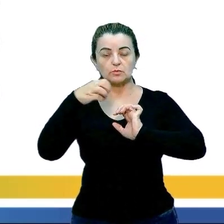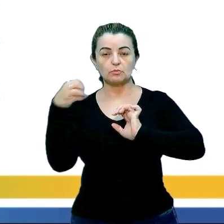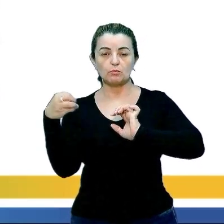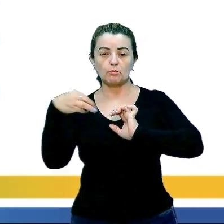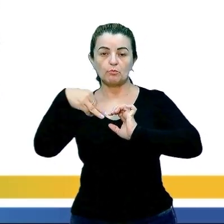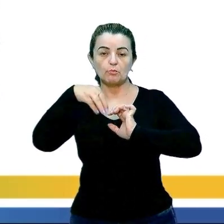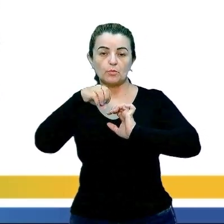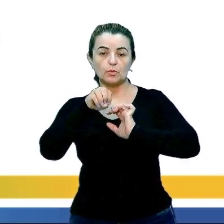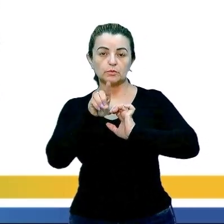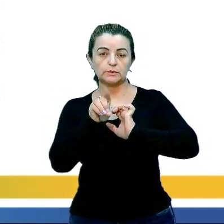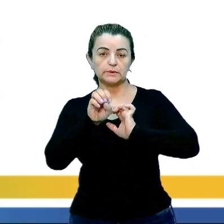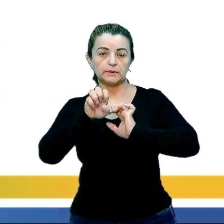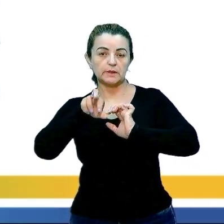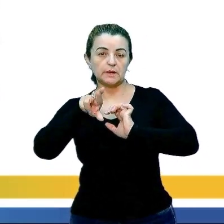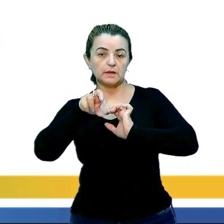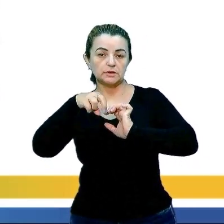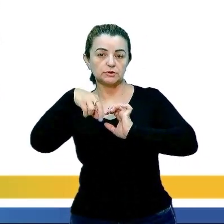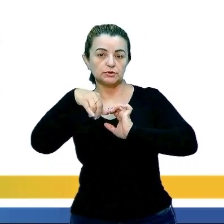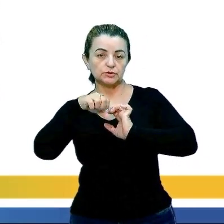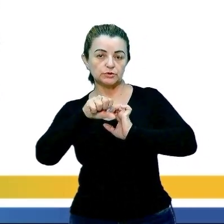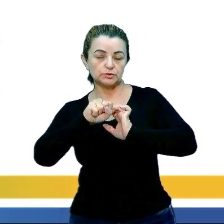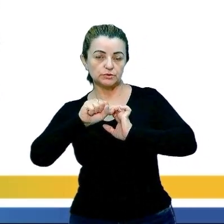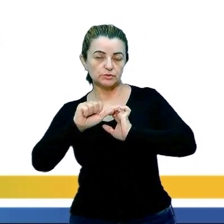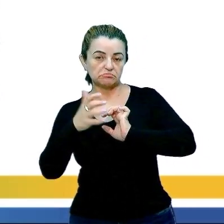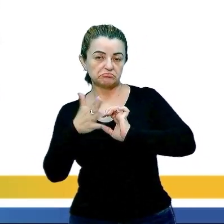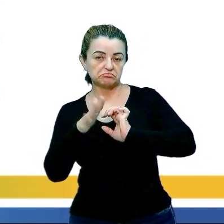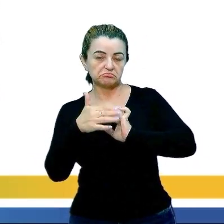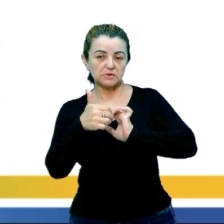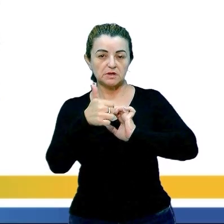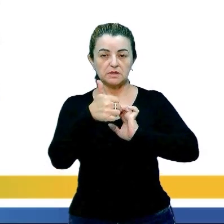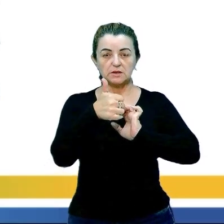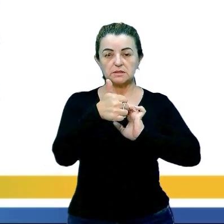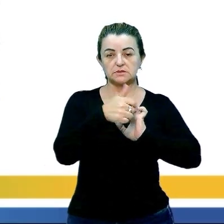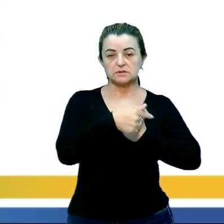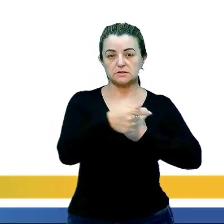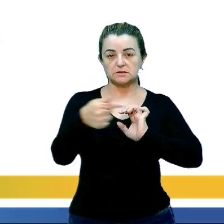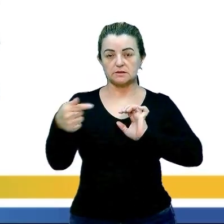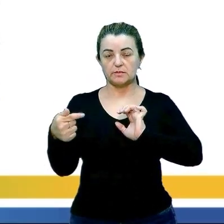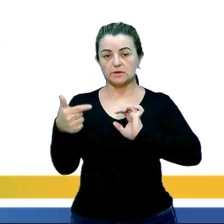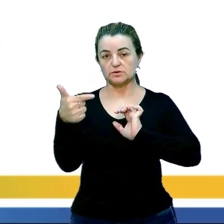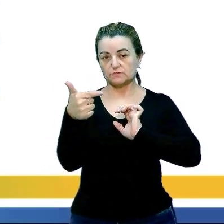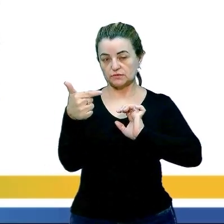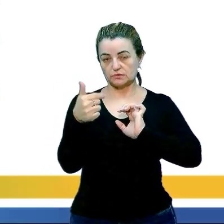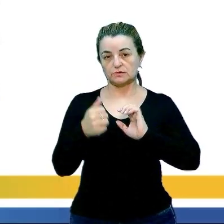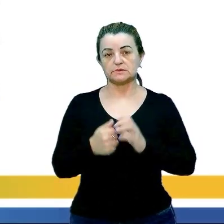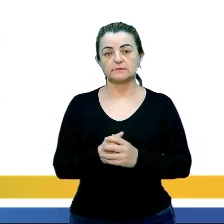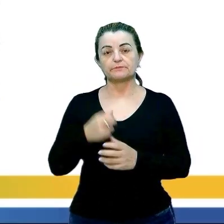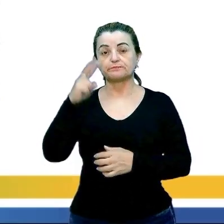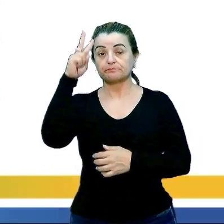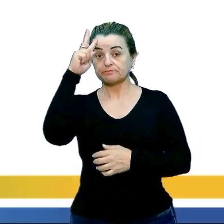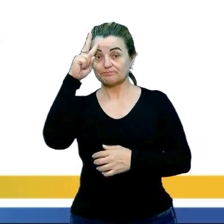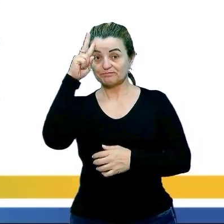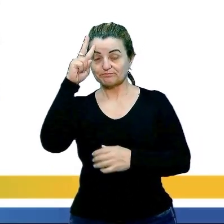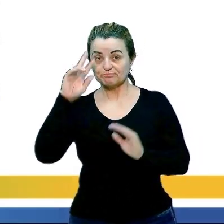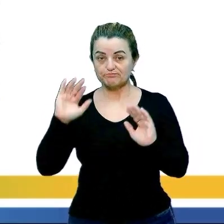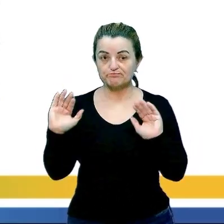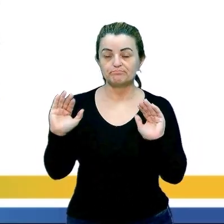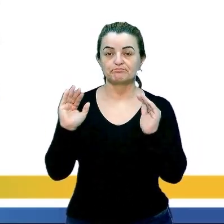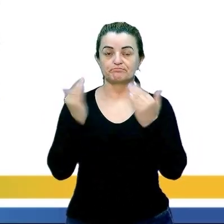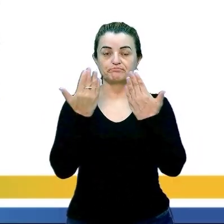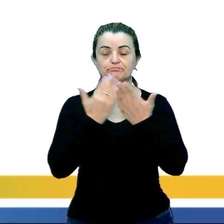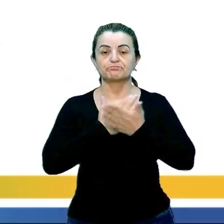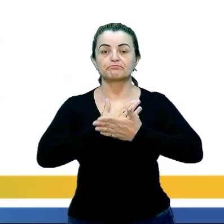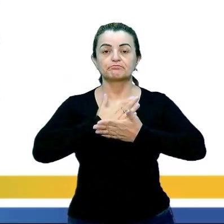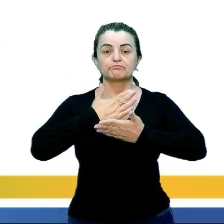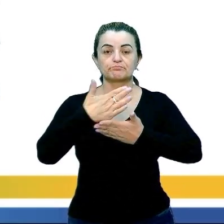na Semana de 1922 ou Semana de 22. Lembre-se que esse evento marcou o início